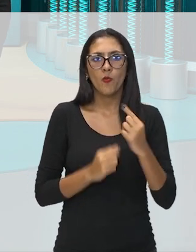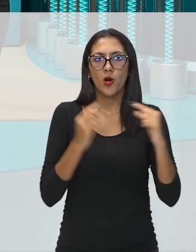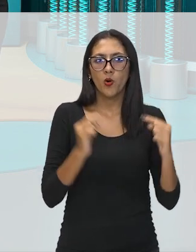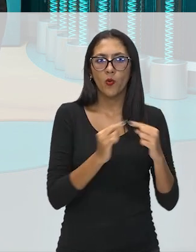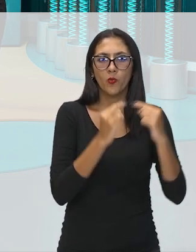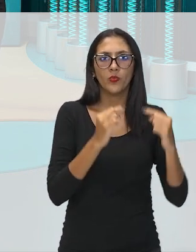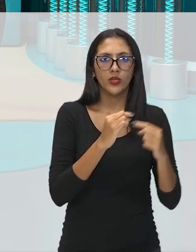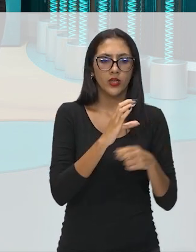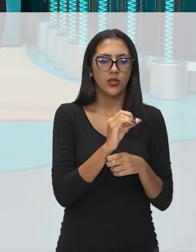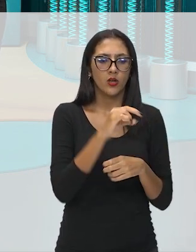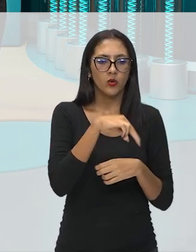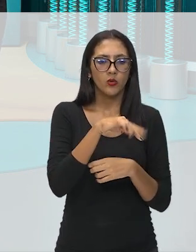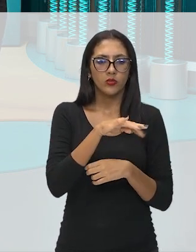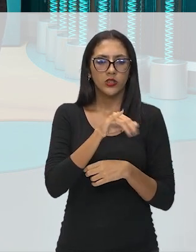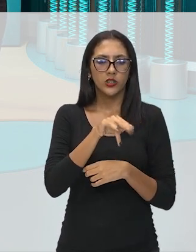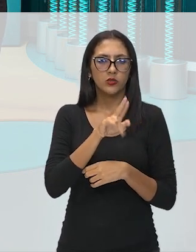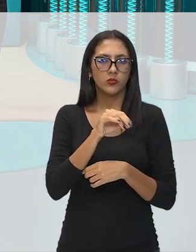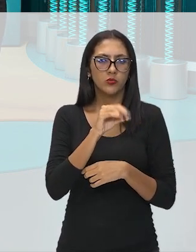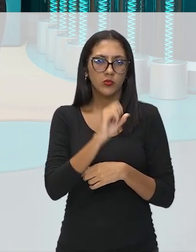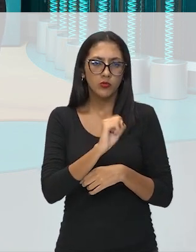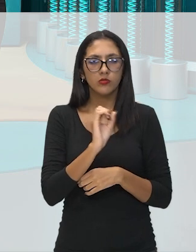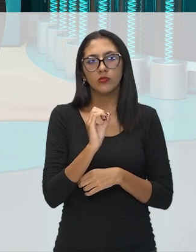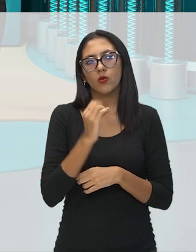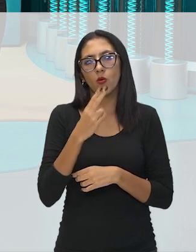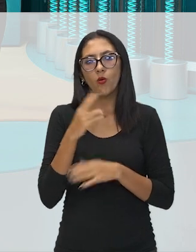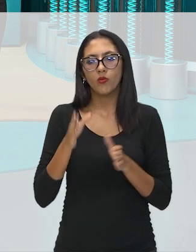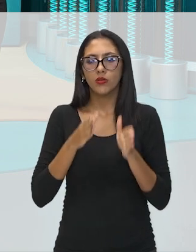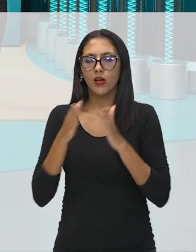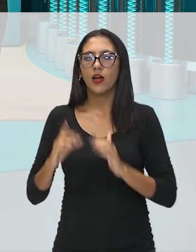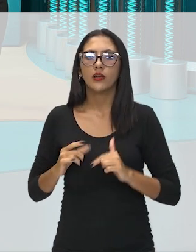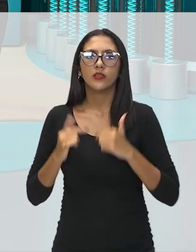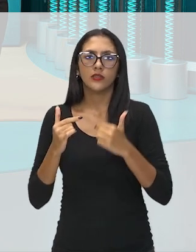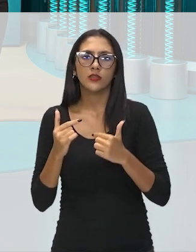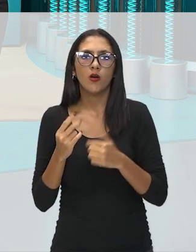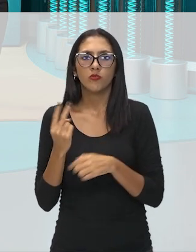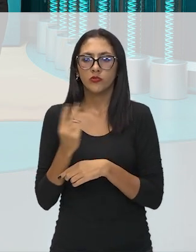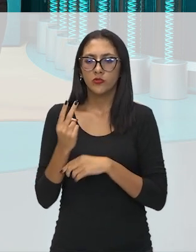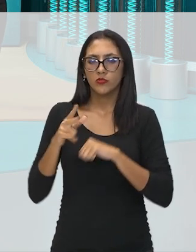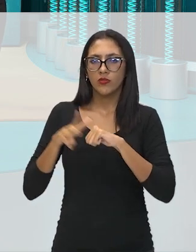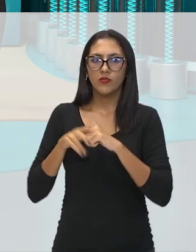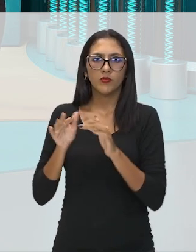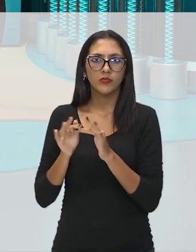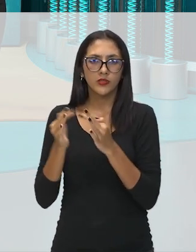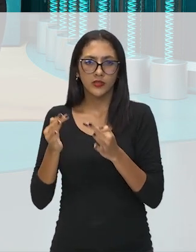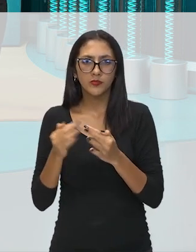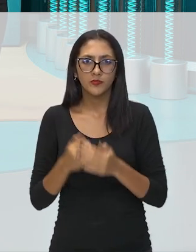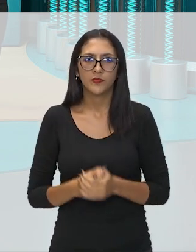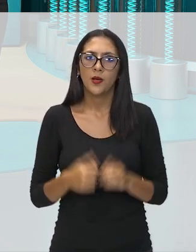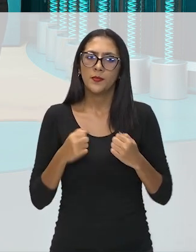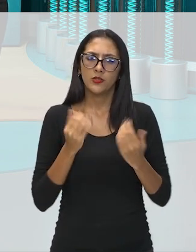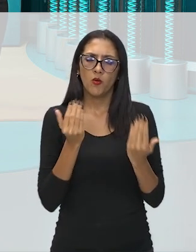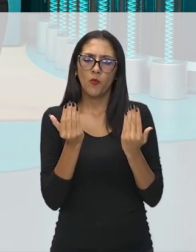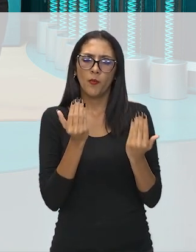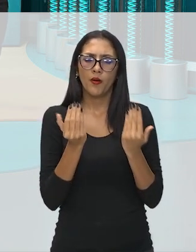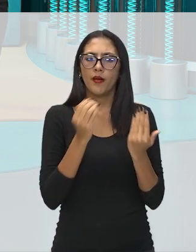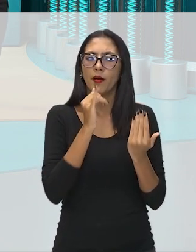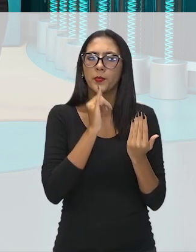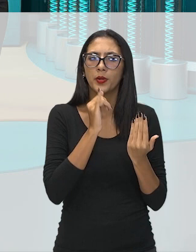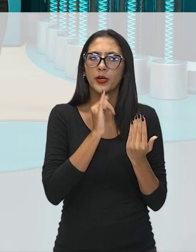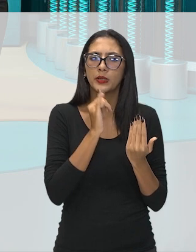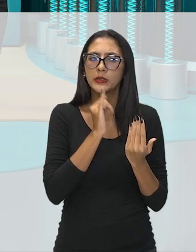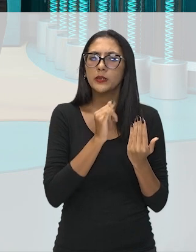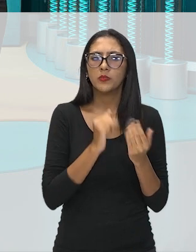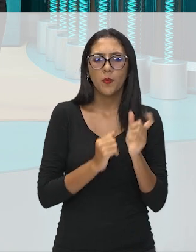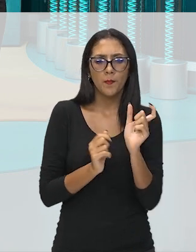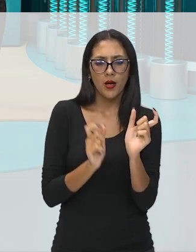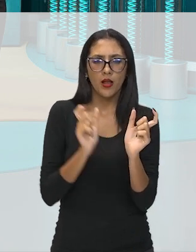quê? Vamos ficar atentos, prestar atenção para o uso do when e de while, enquanto. Então, aqui